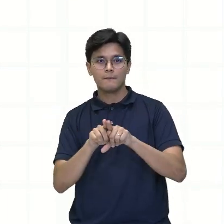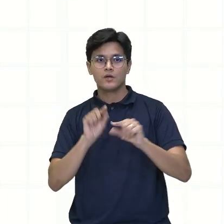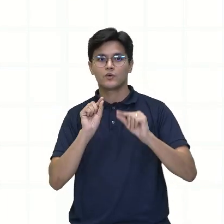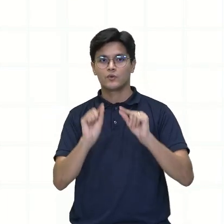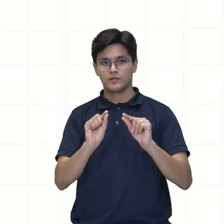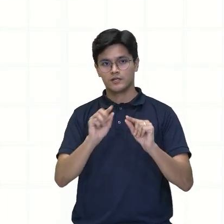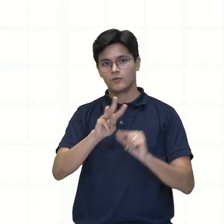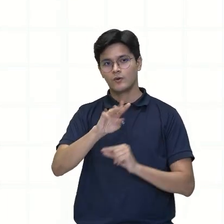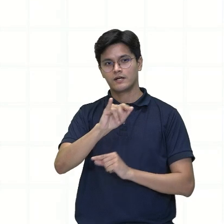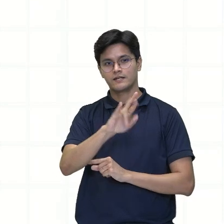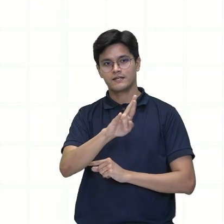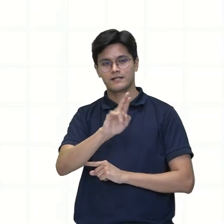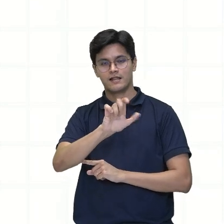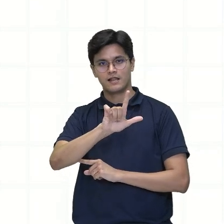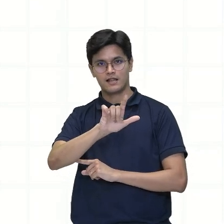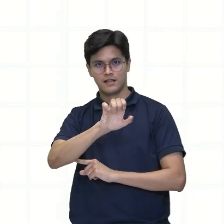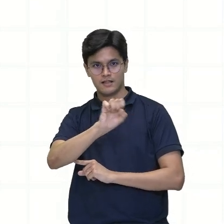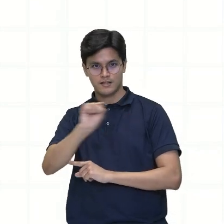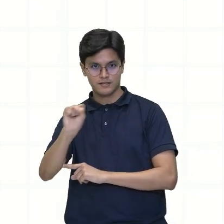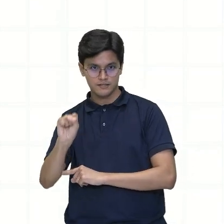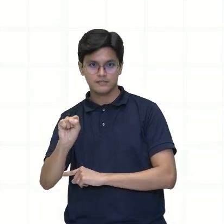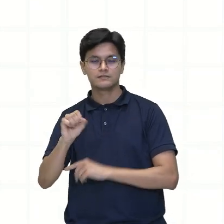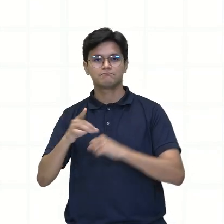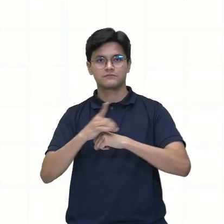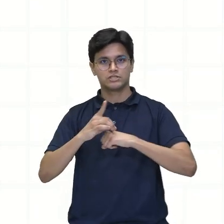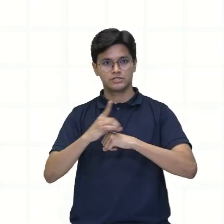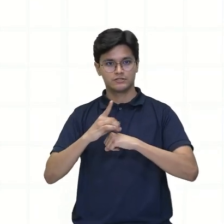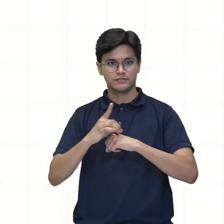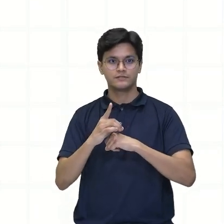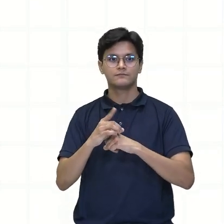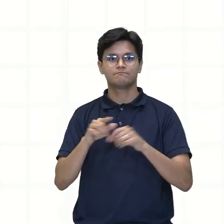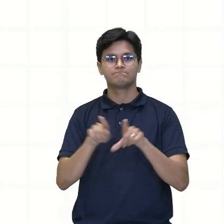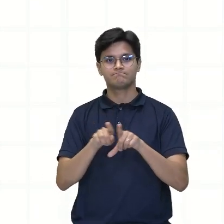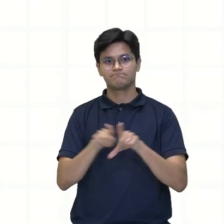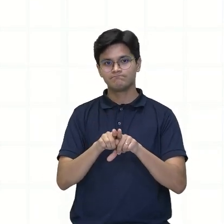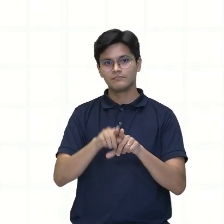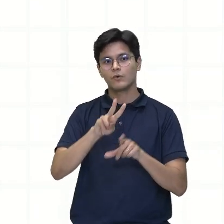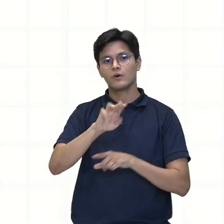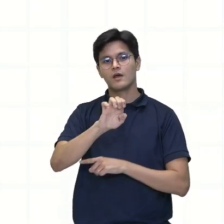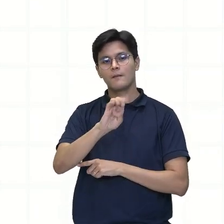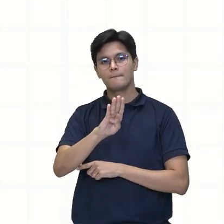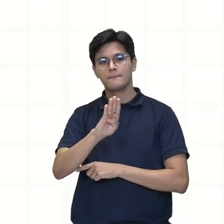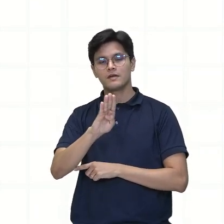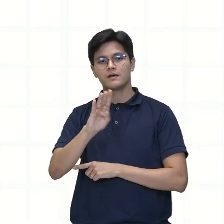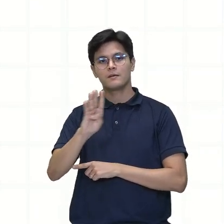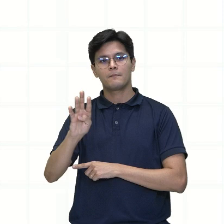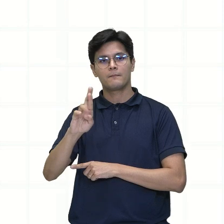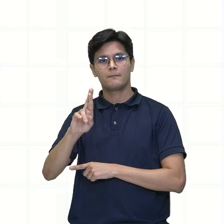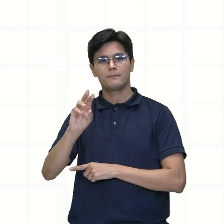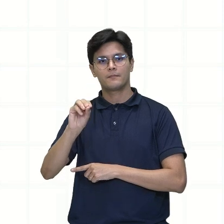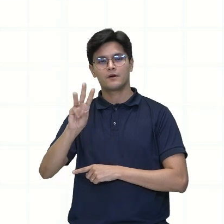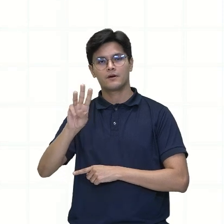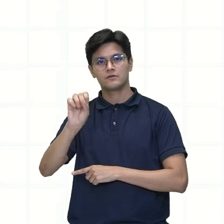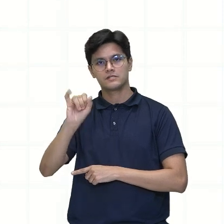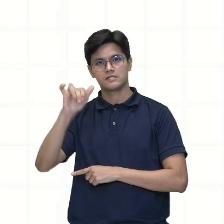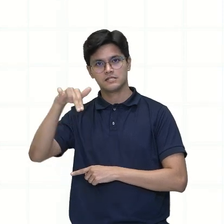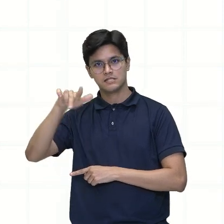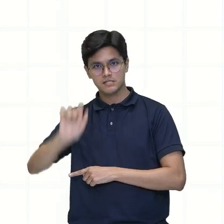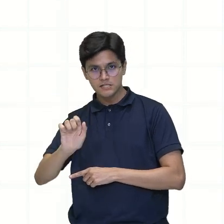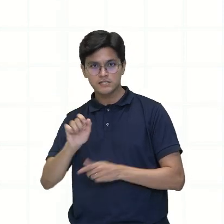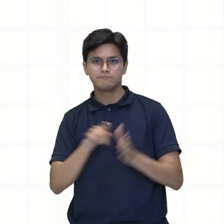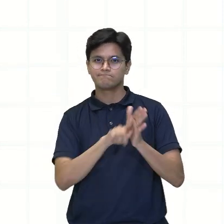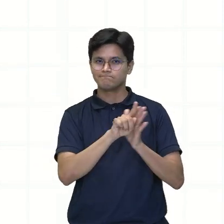fio. Digitally, digitais. Web browsing, navegação na web.